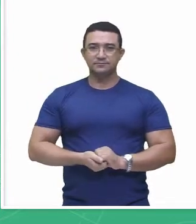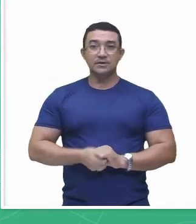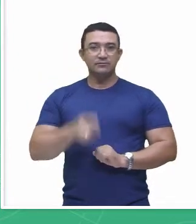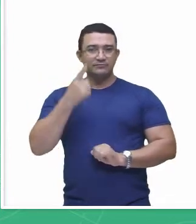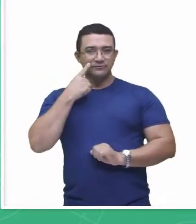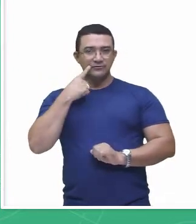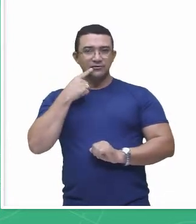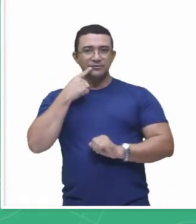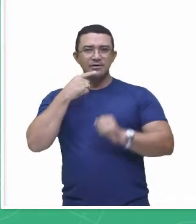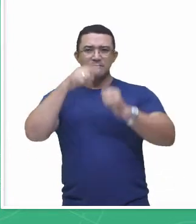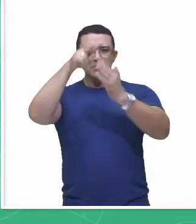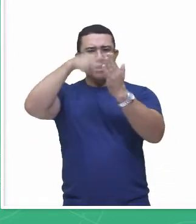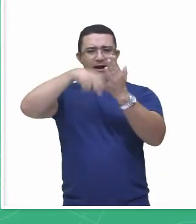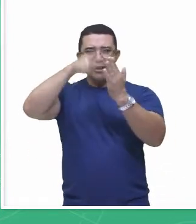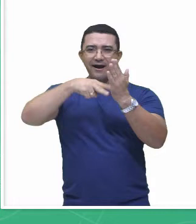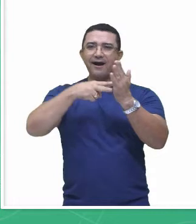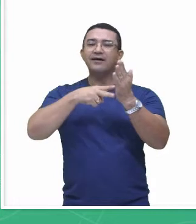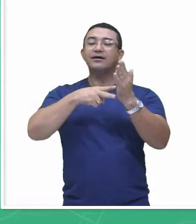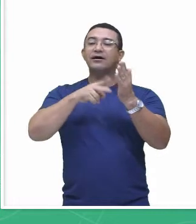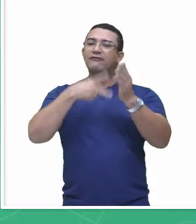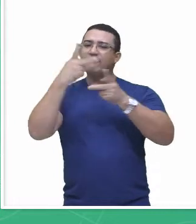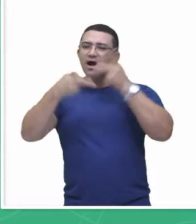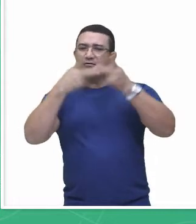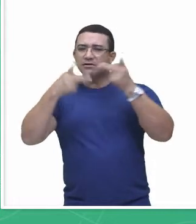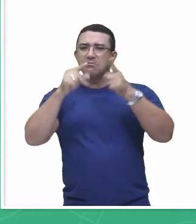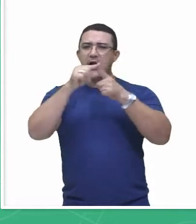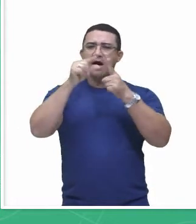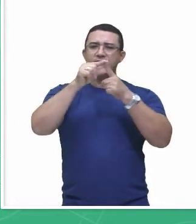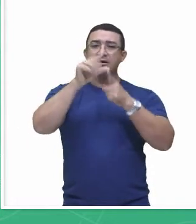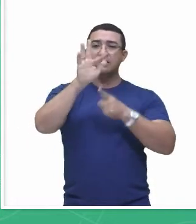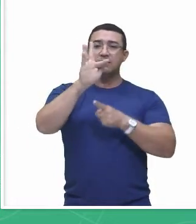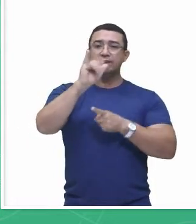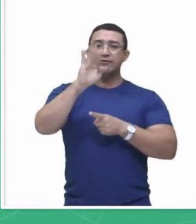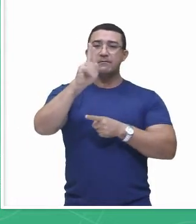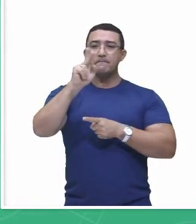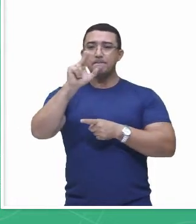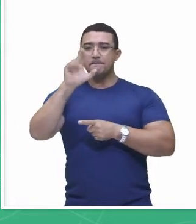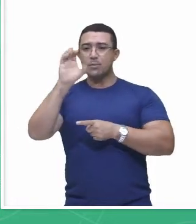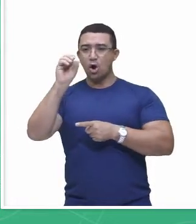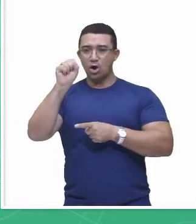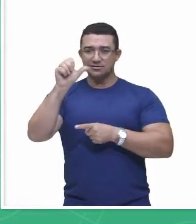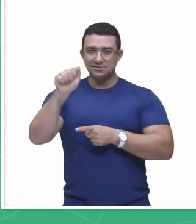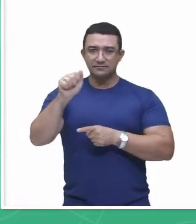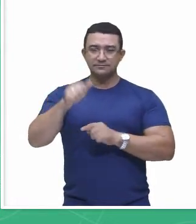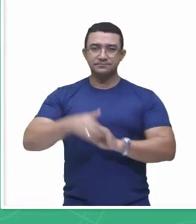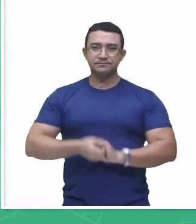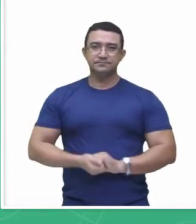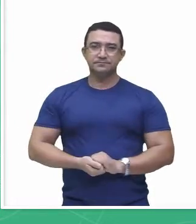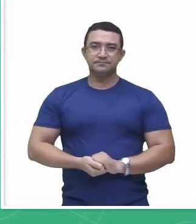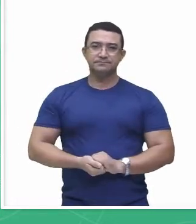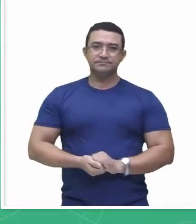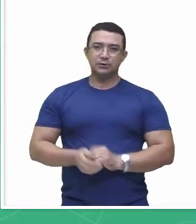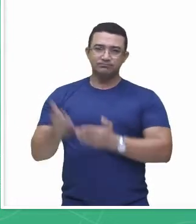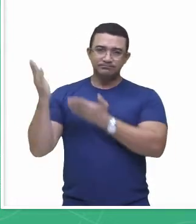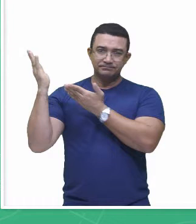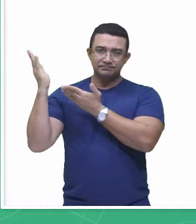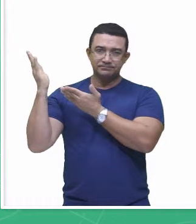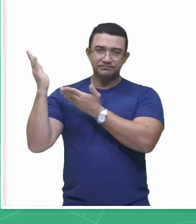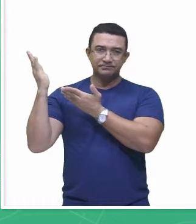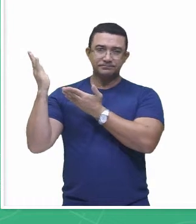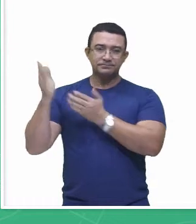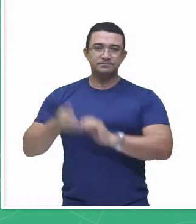do enunciado. B, cartilaginosa. C, sinovial. D, anfiartrose. Letra E,